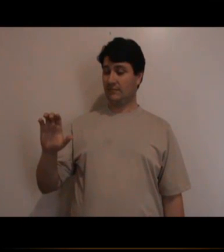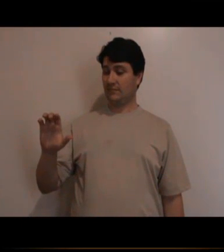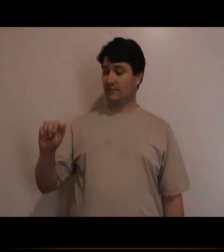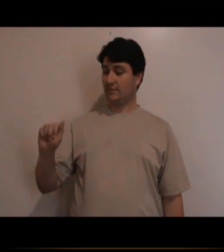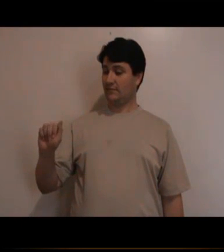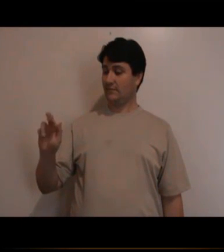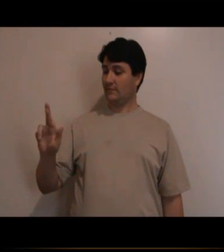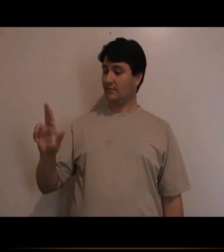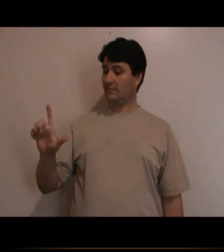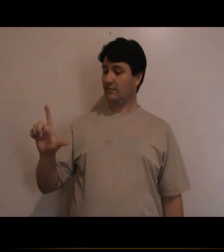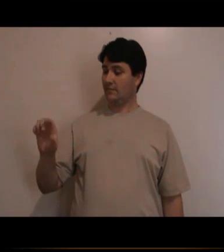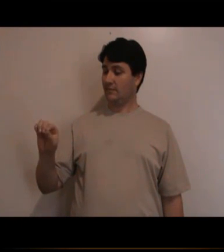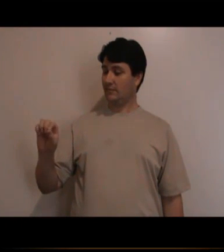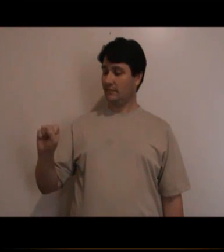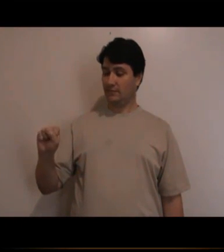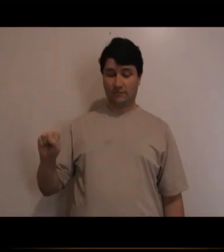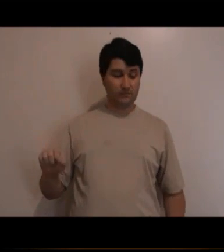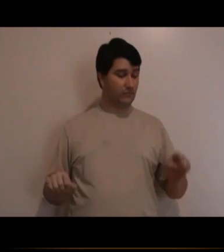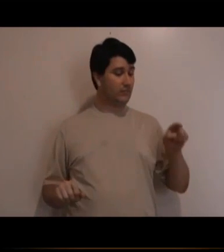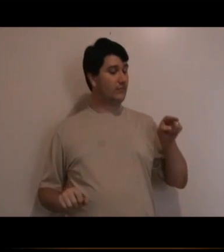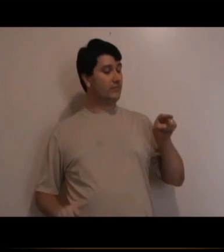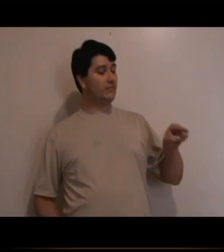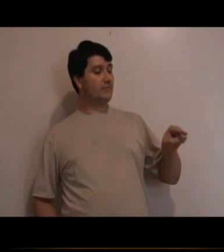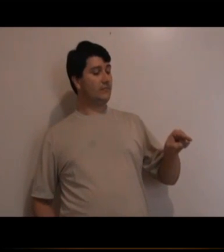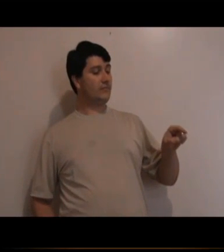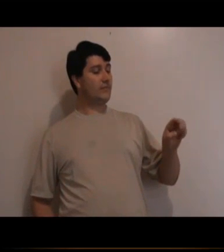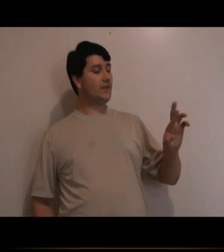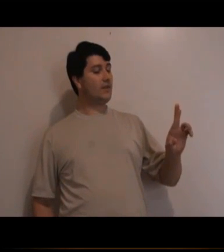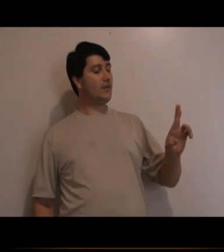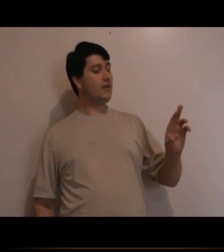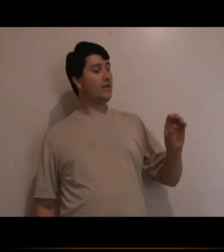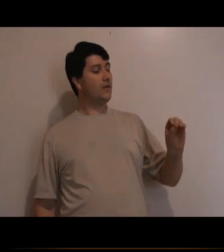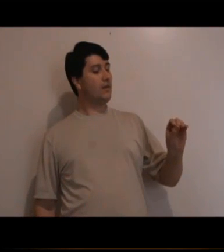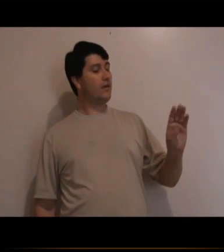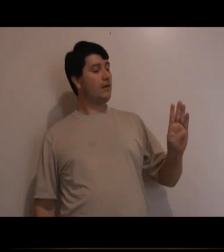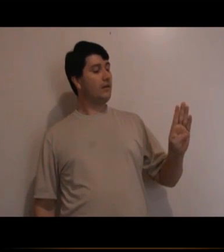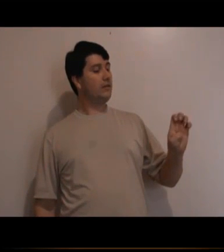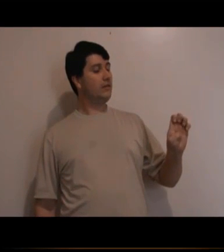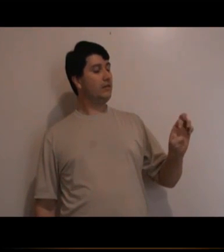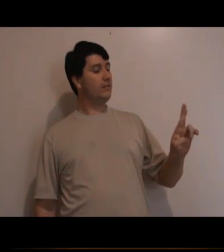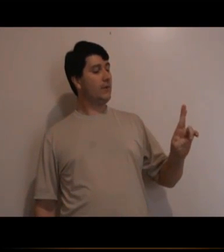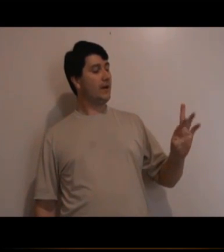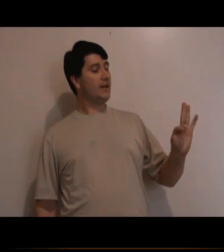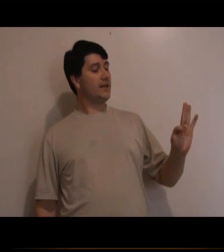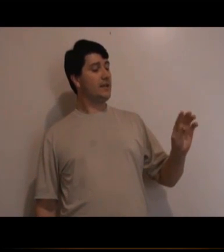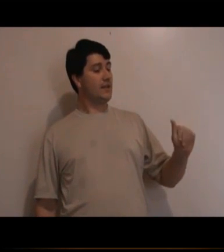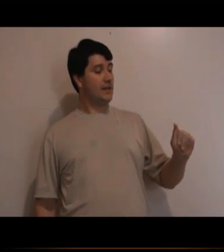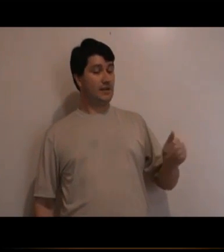Ó, lá, ele, Carlos, e ali,